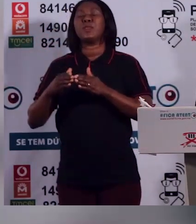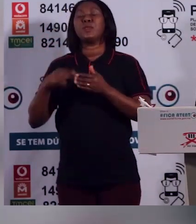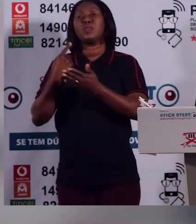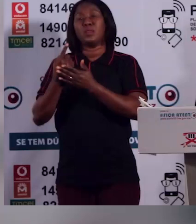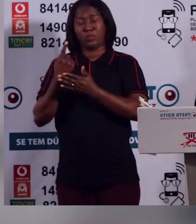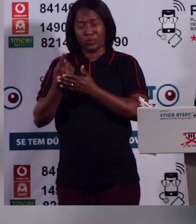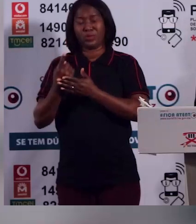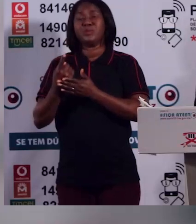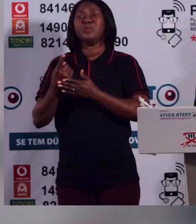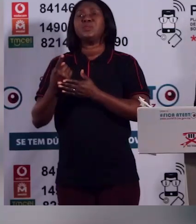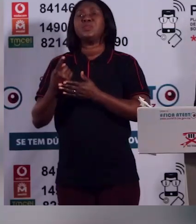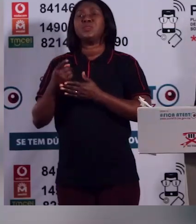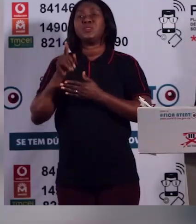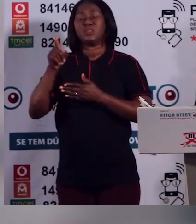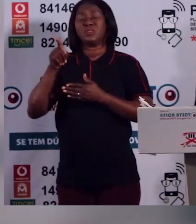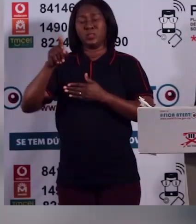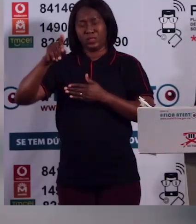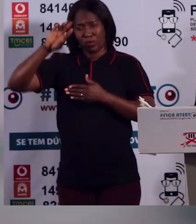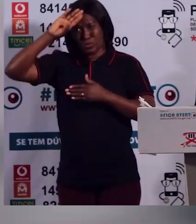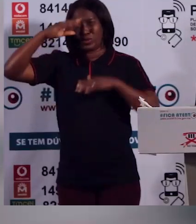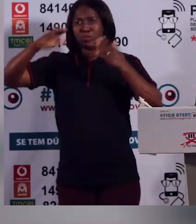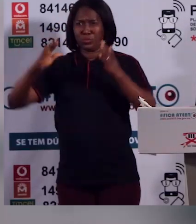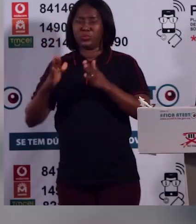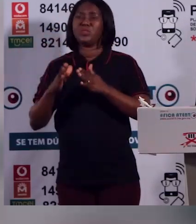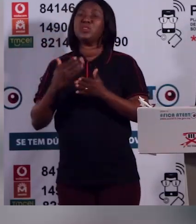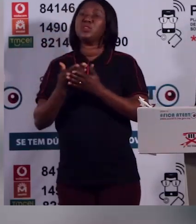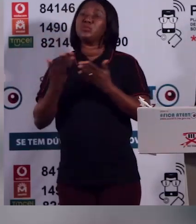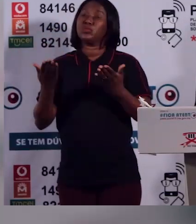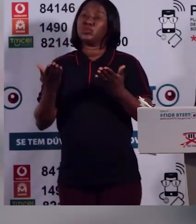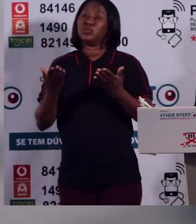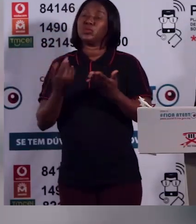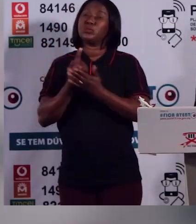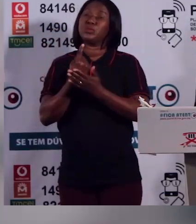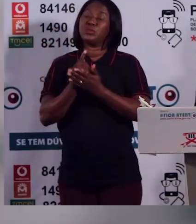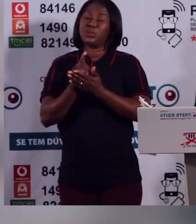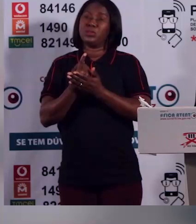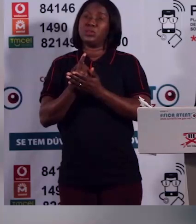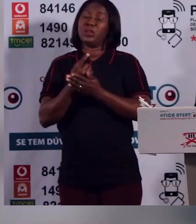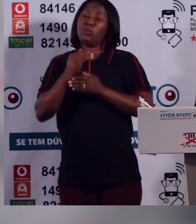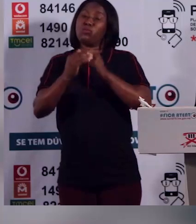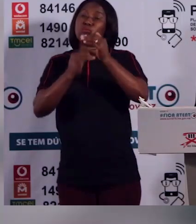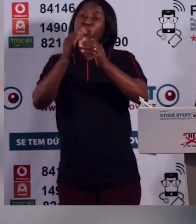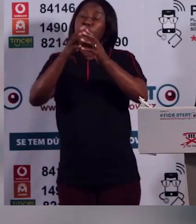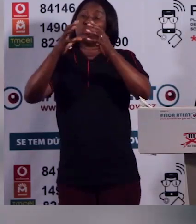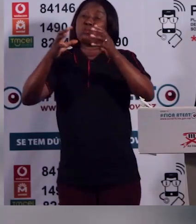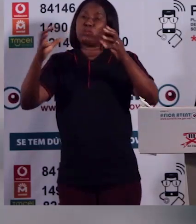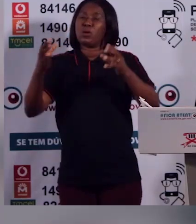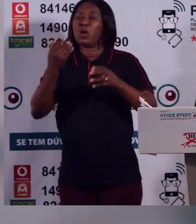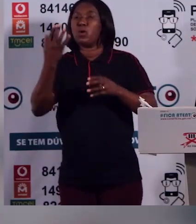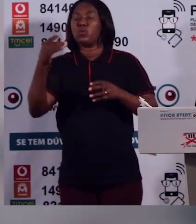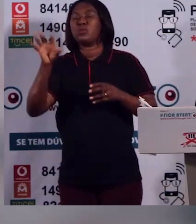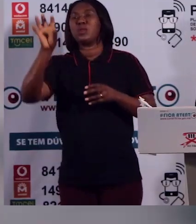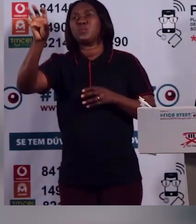do Cabo Ocidental na epidemia é principalmente graças à subida do número de casos na província de Gauteng, que